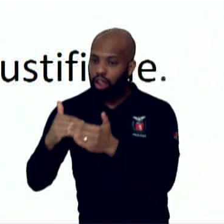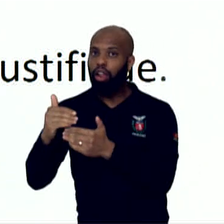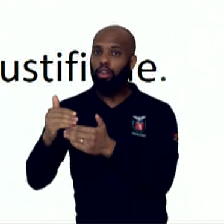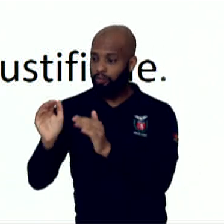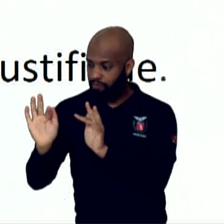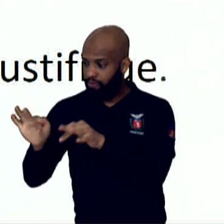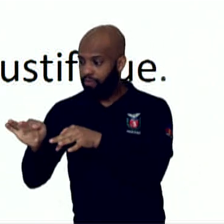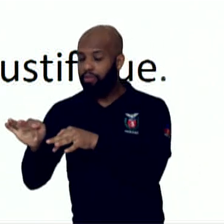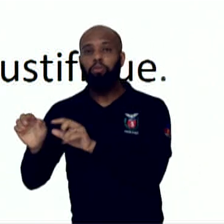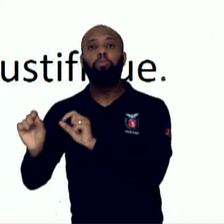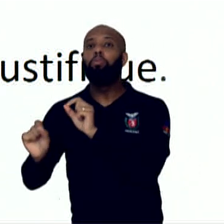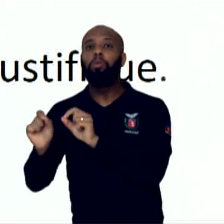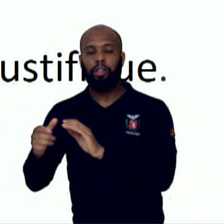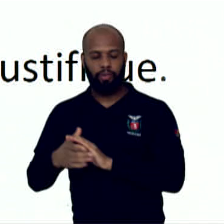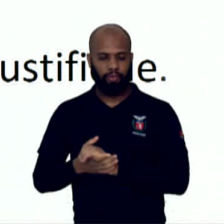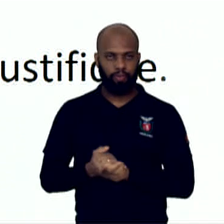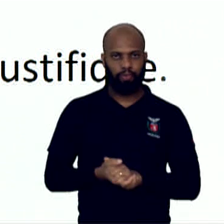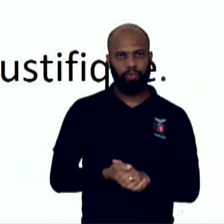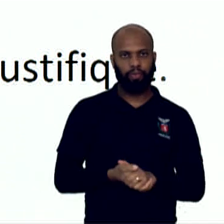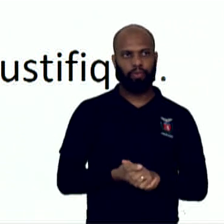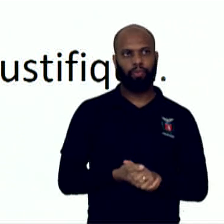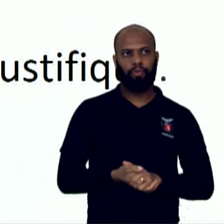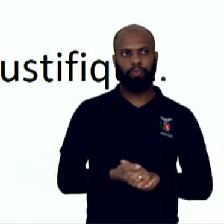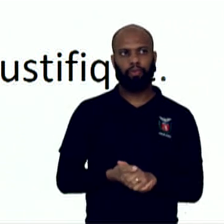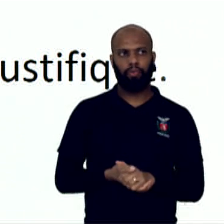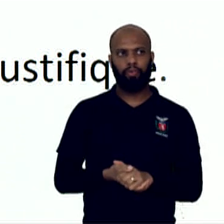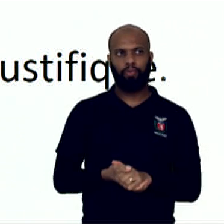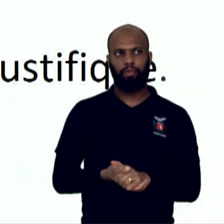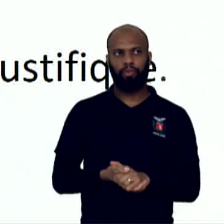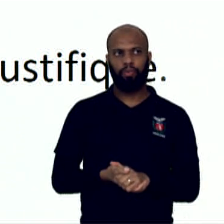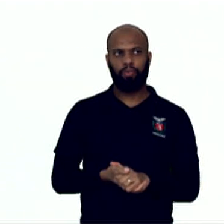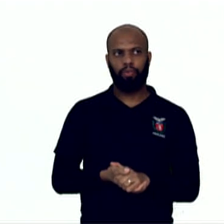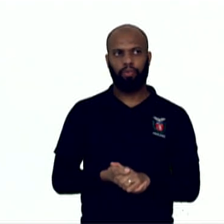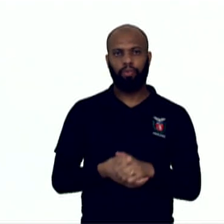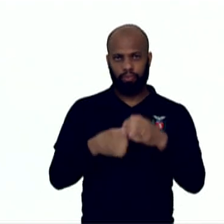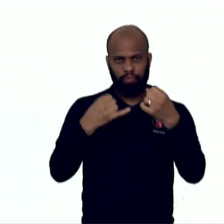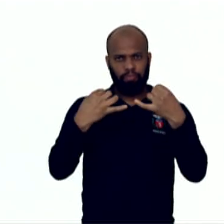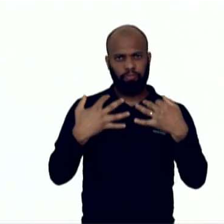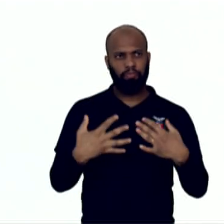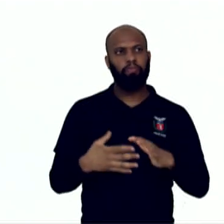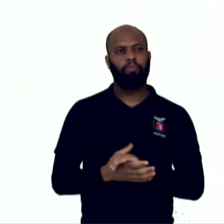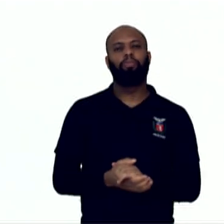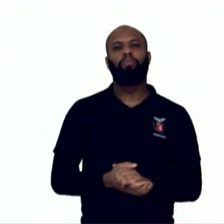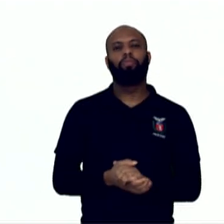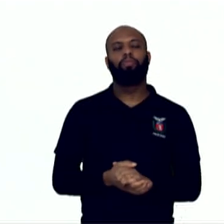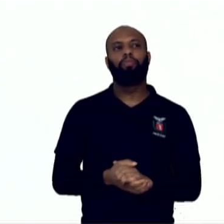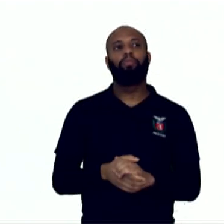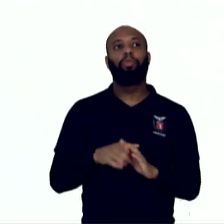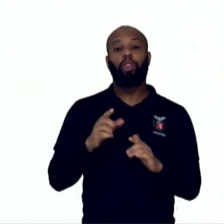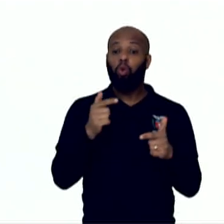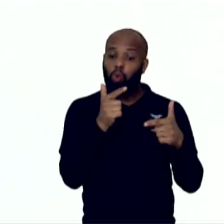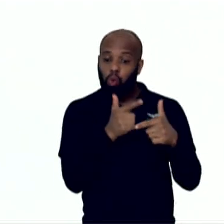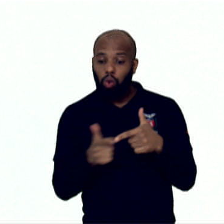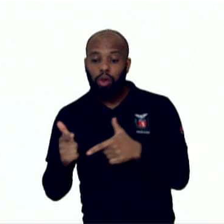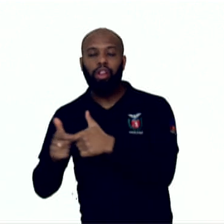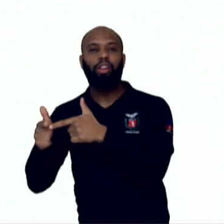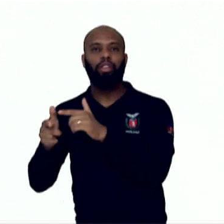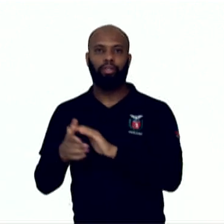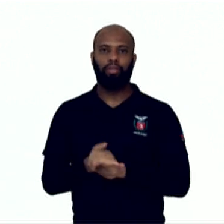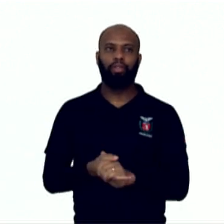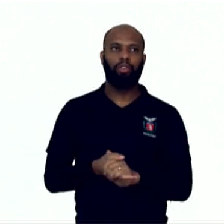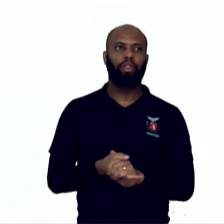desenvolvimento? É o clímax ou é o desfecho? Justifique, vamos lá? É o conflito, não é